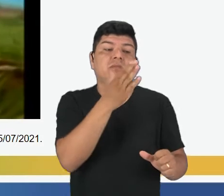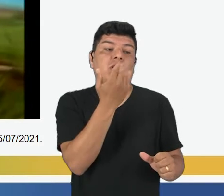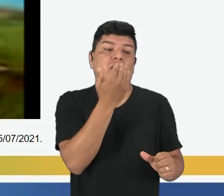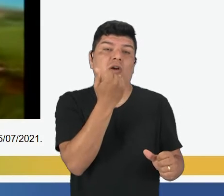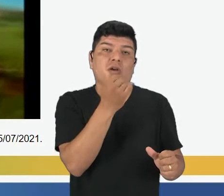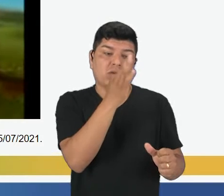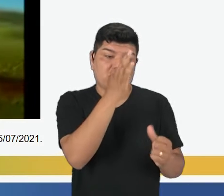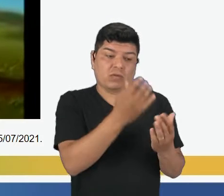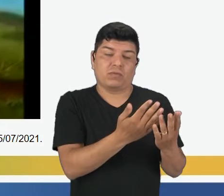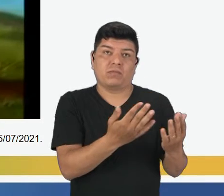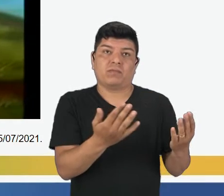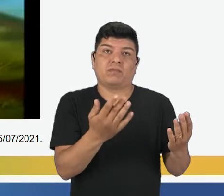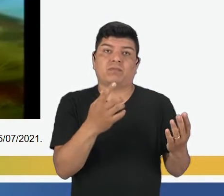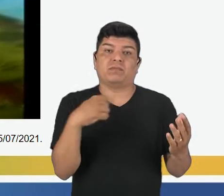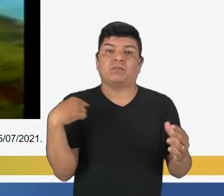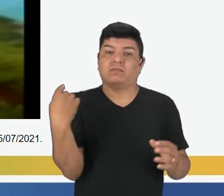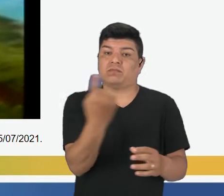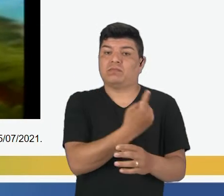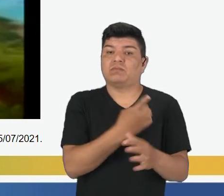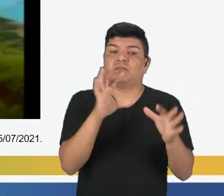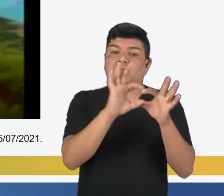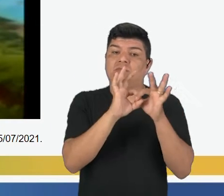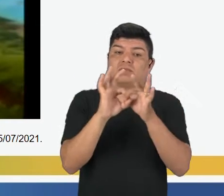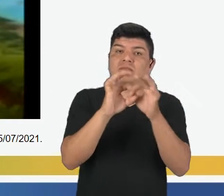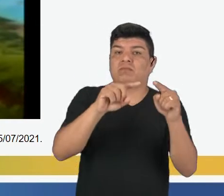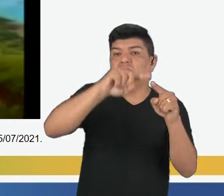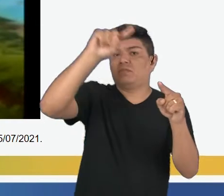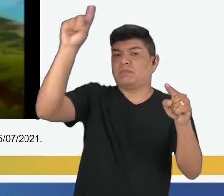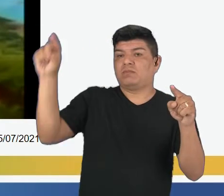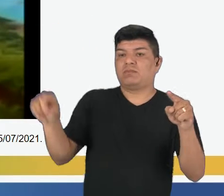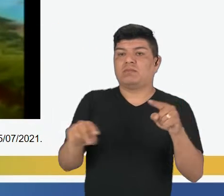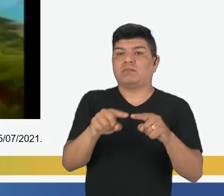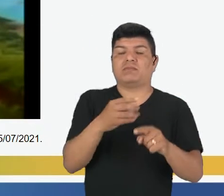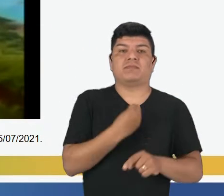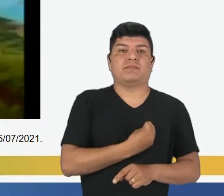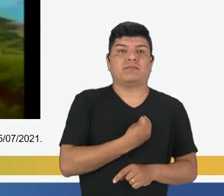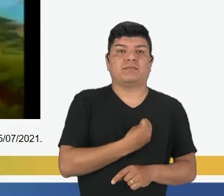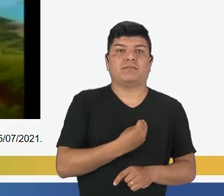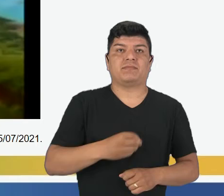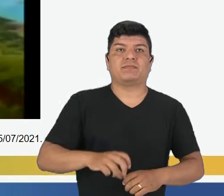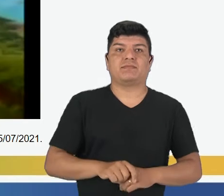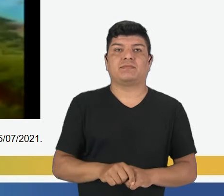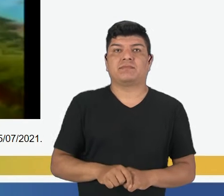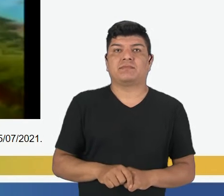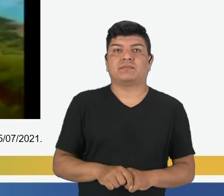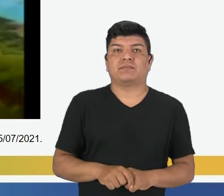assim, estamos todos ligados no grande ciclo da vida.